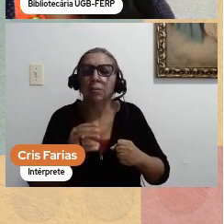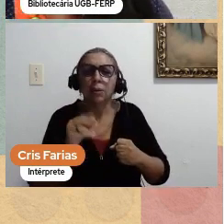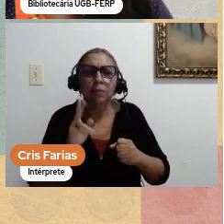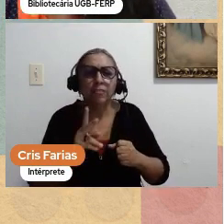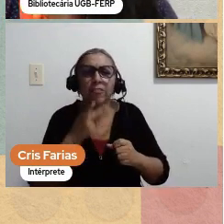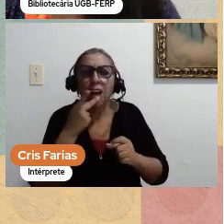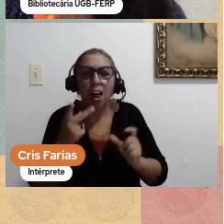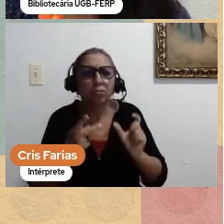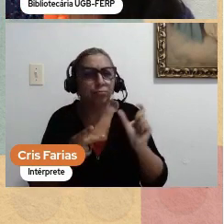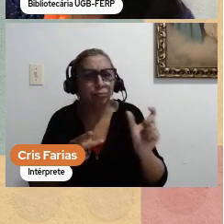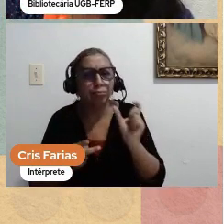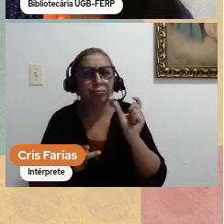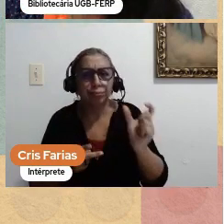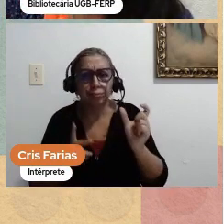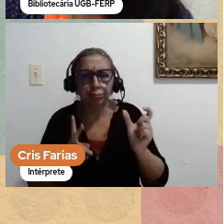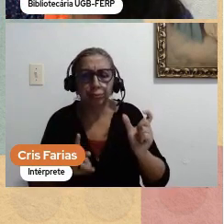mencionado,